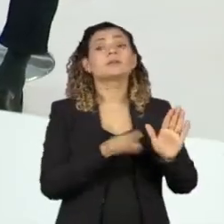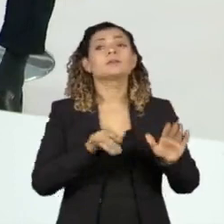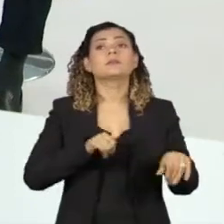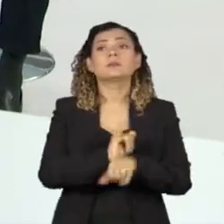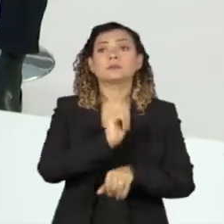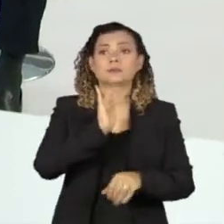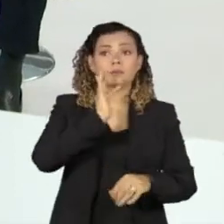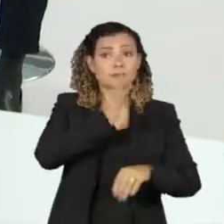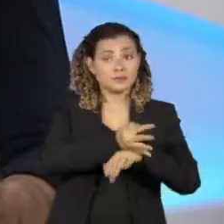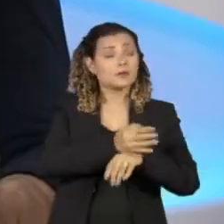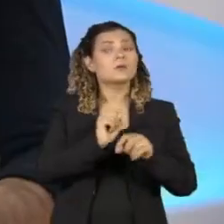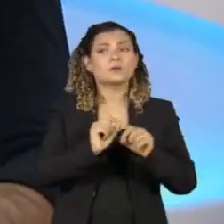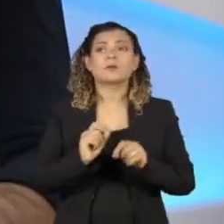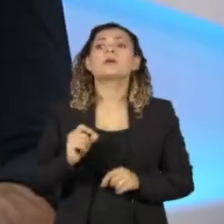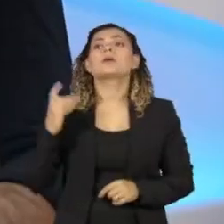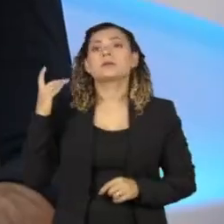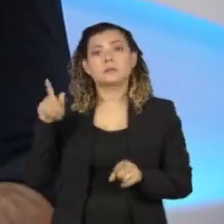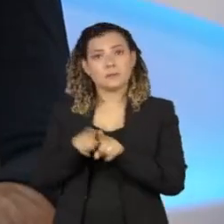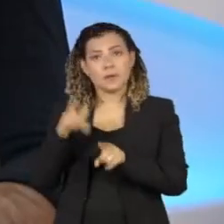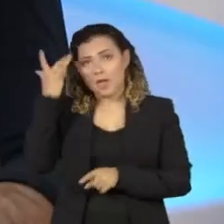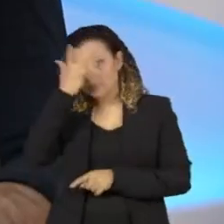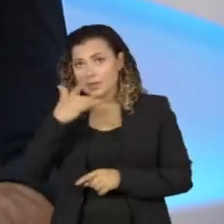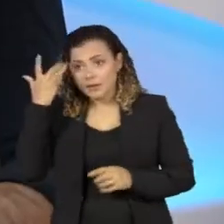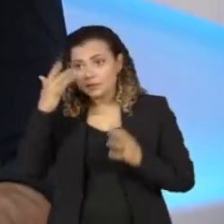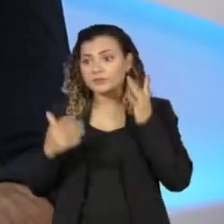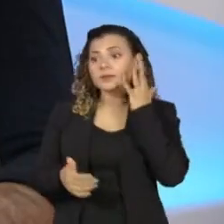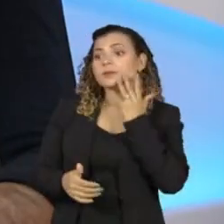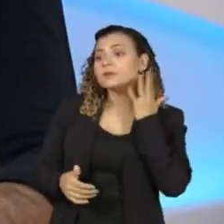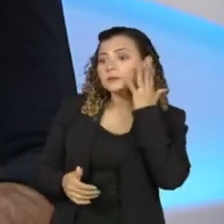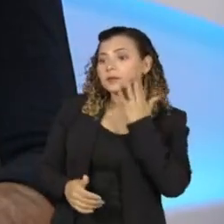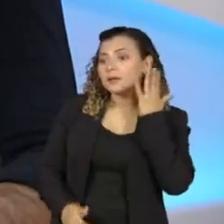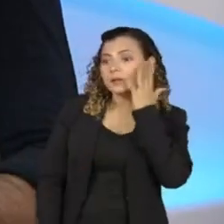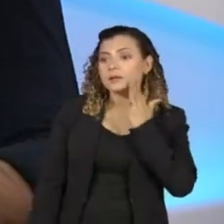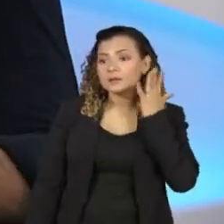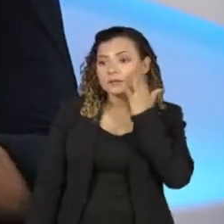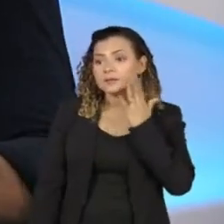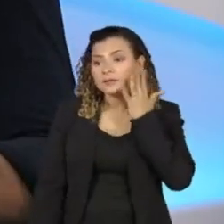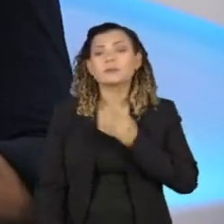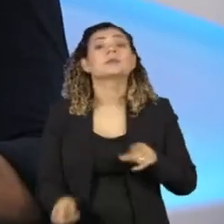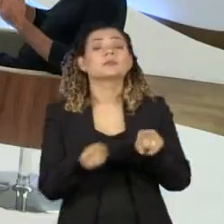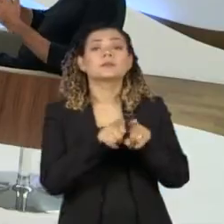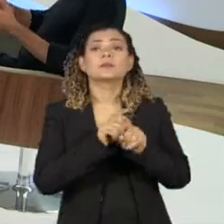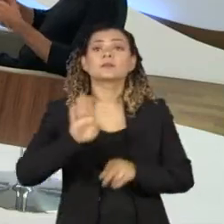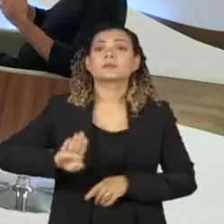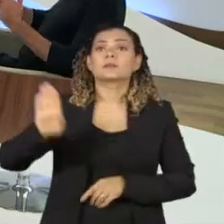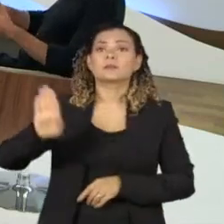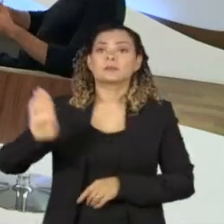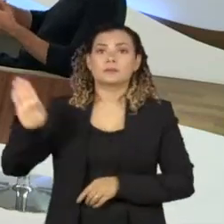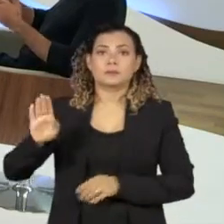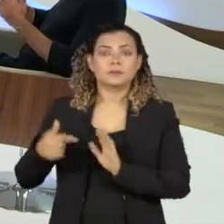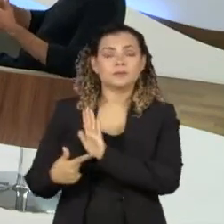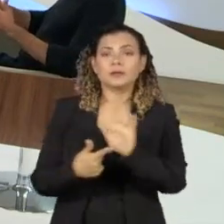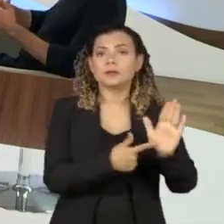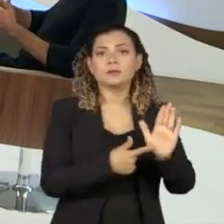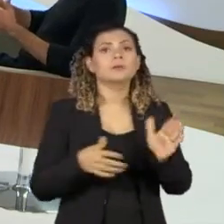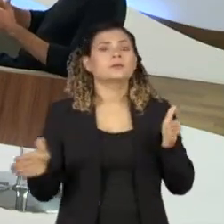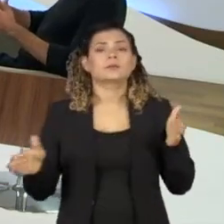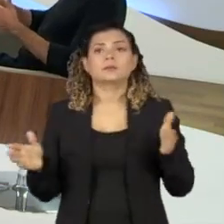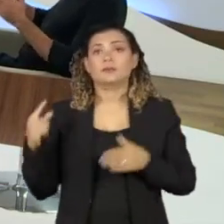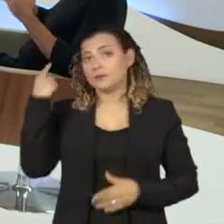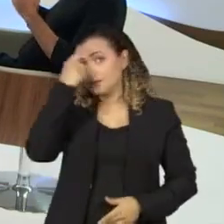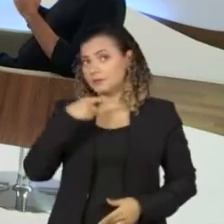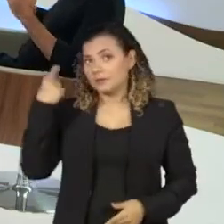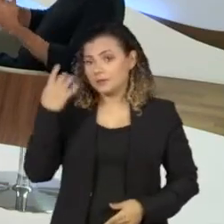programa que seria dividido entre Tarcísio e Haddad com uma hora de Sabatina para cada será mantido E terá uma hora e 45 minutos